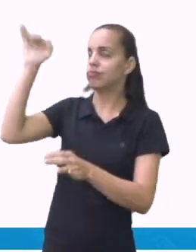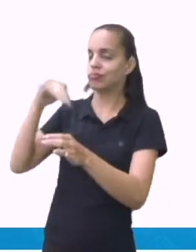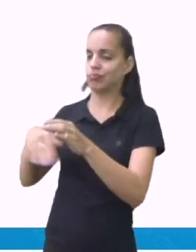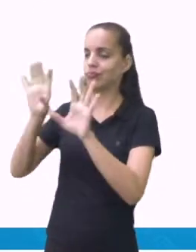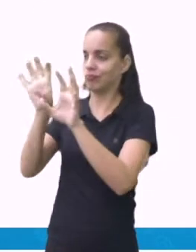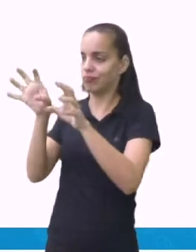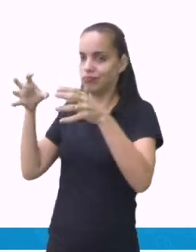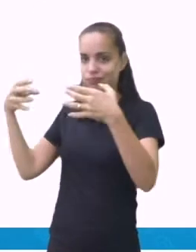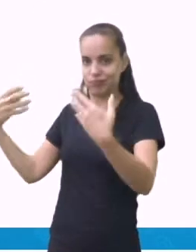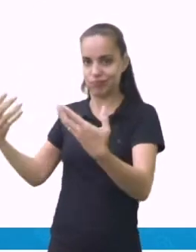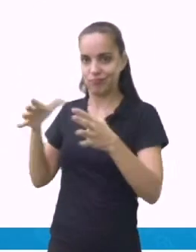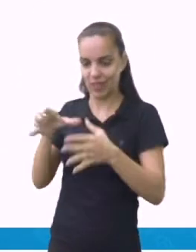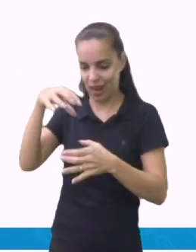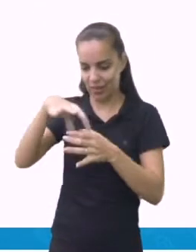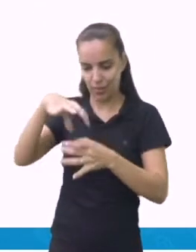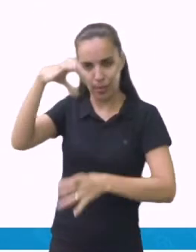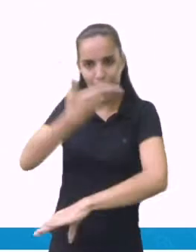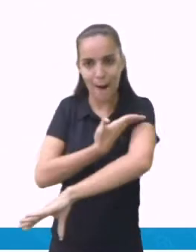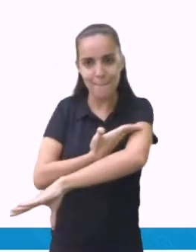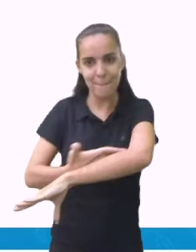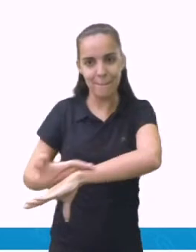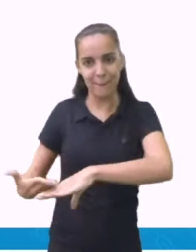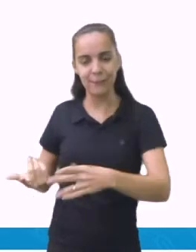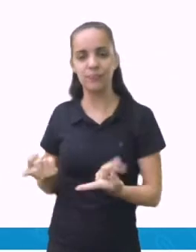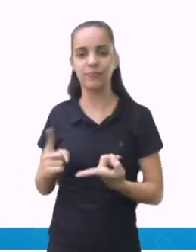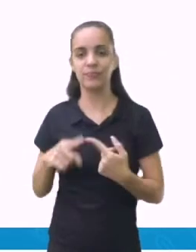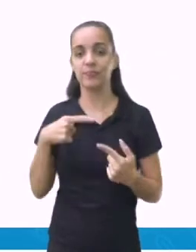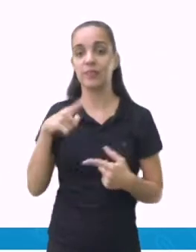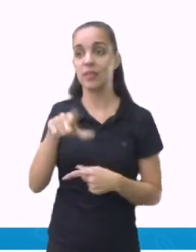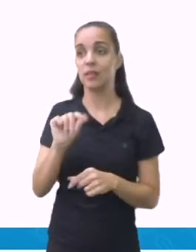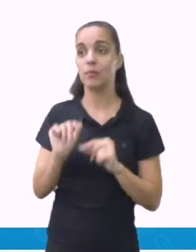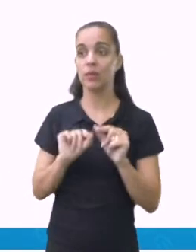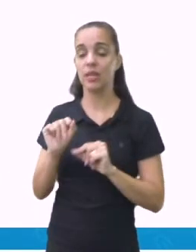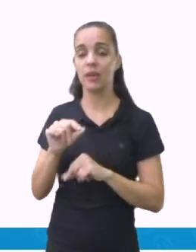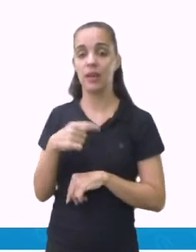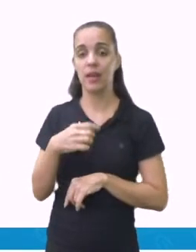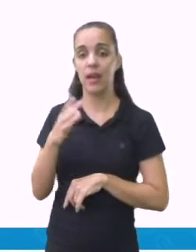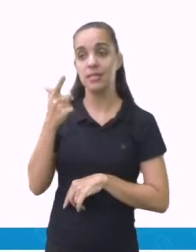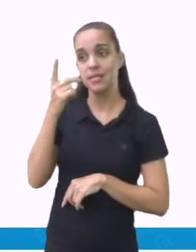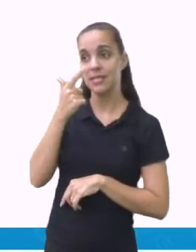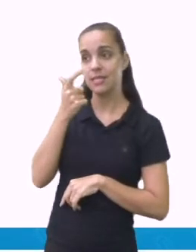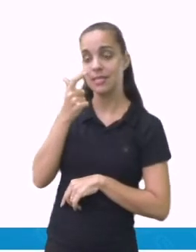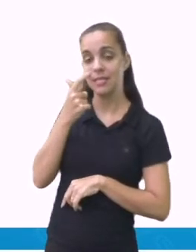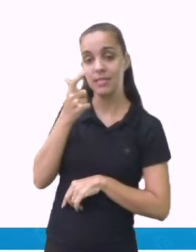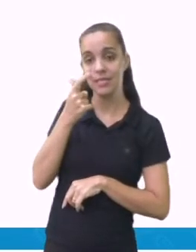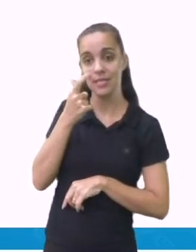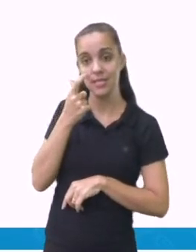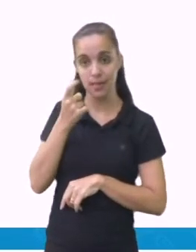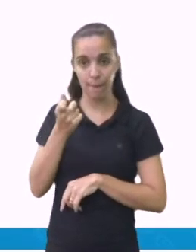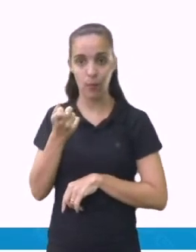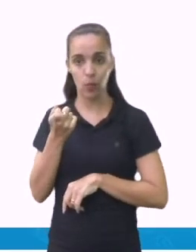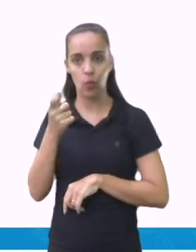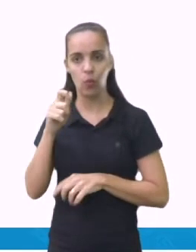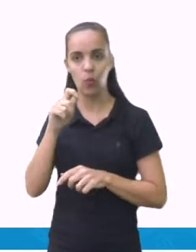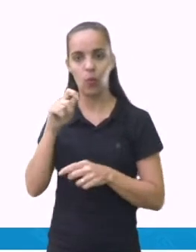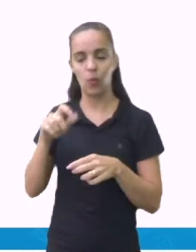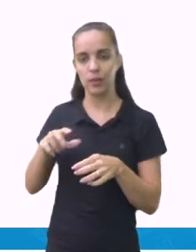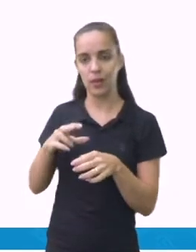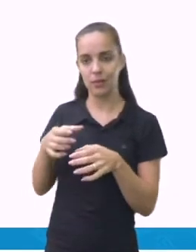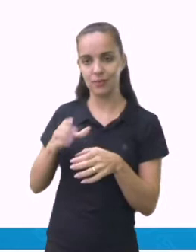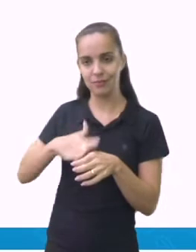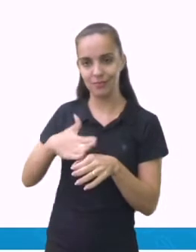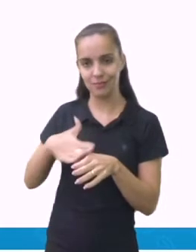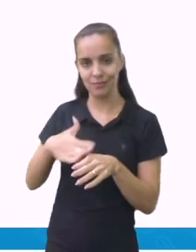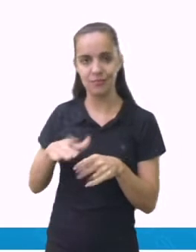de palmeiras. Temos a cebola e temos o cacto. O cacto, geralmente, quem se alimenta